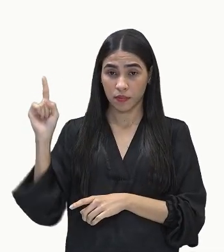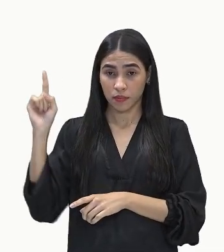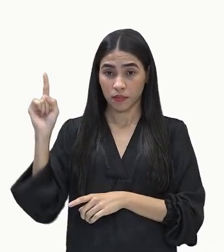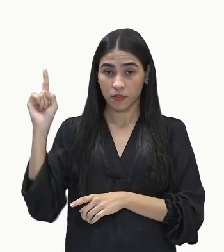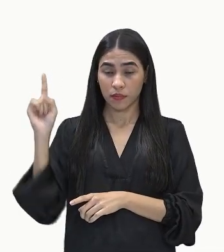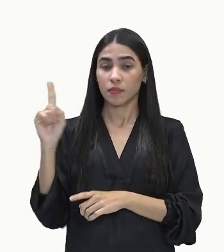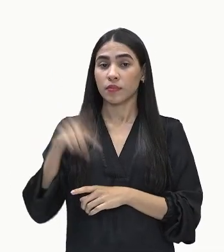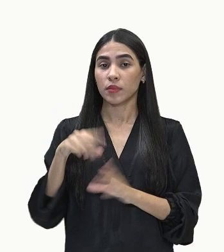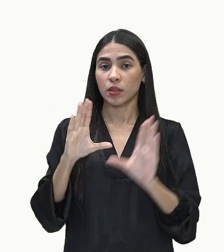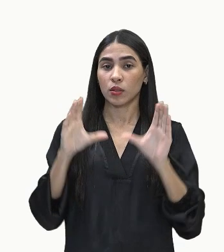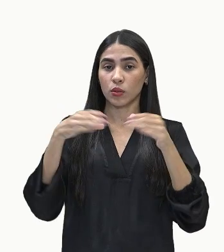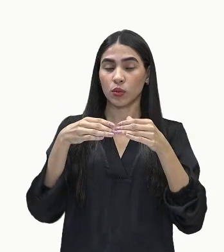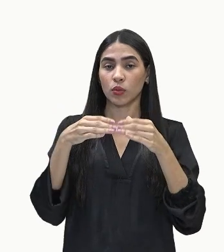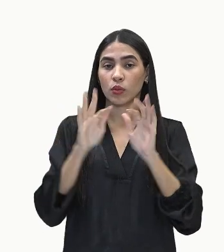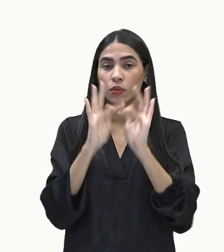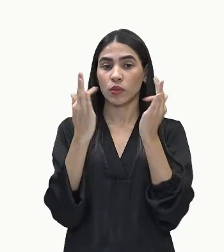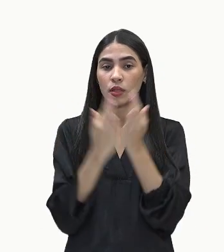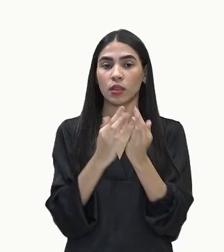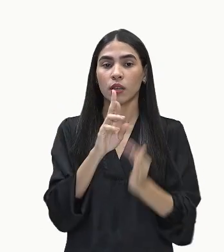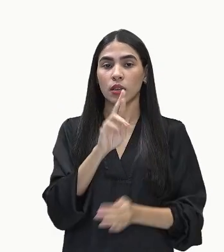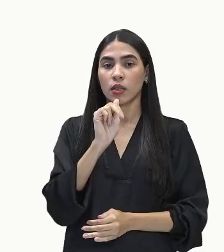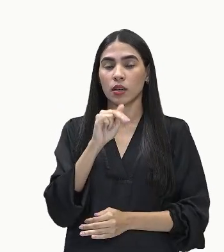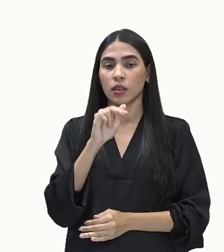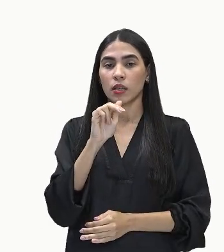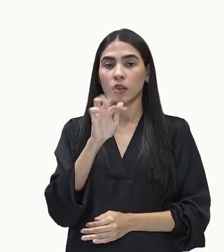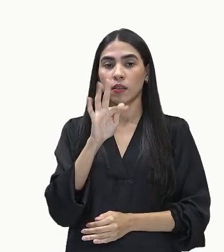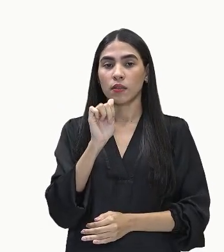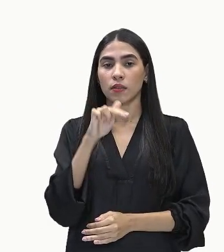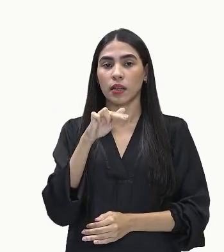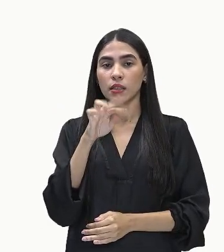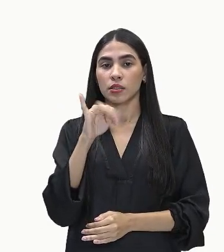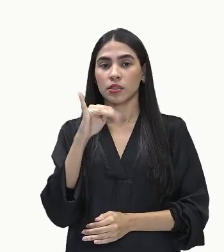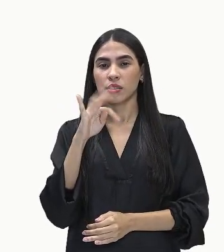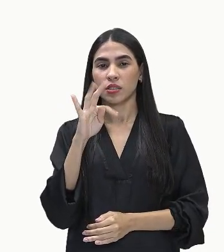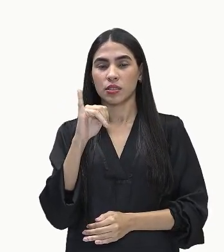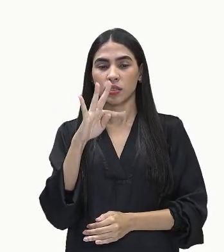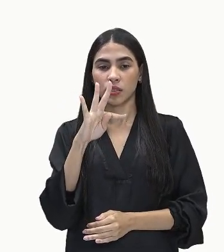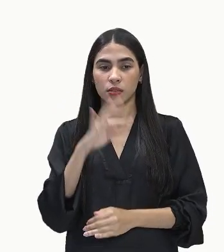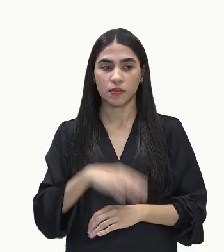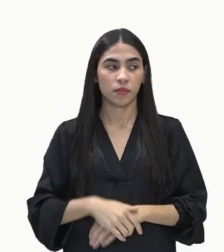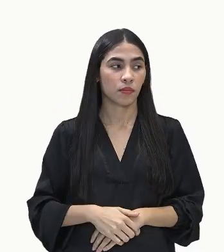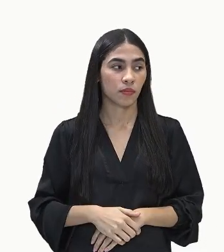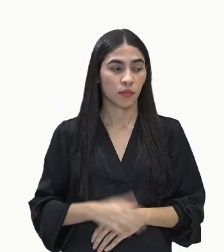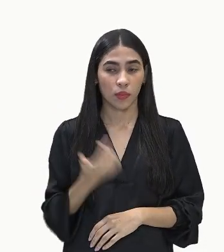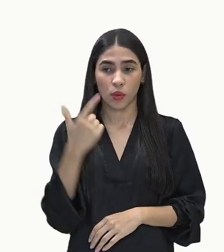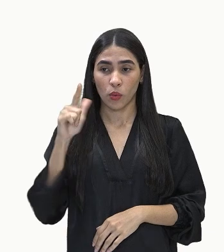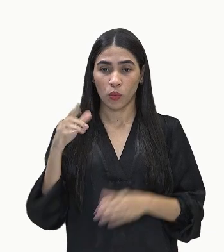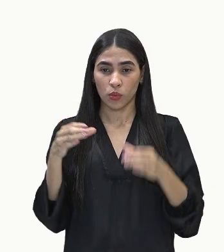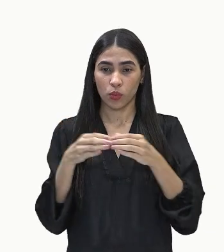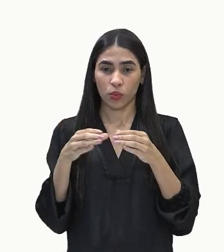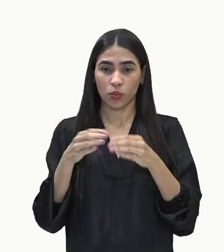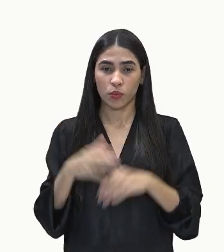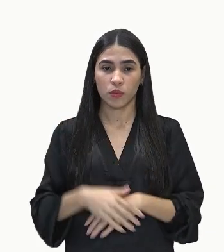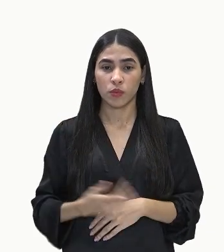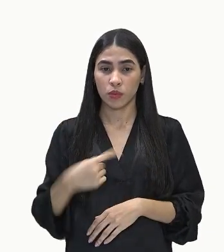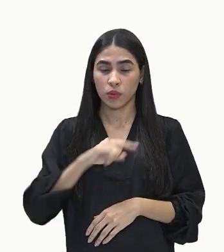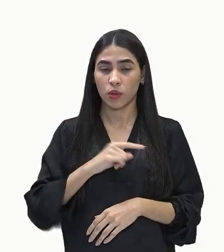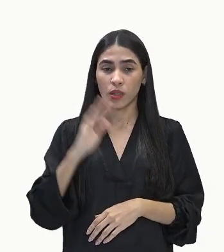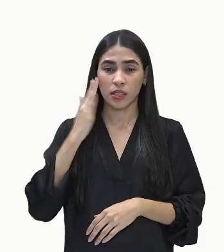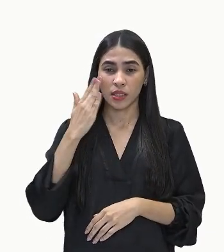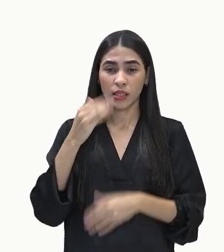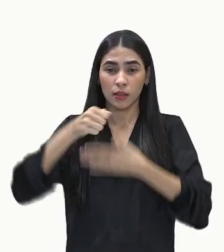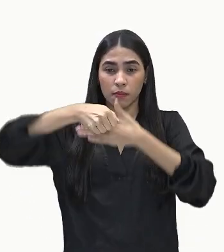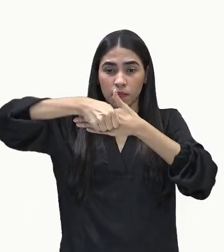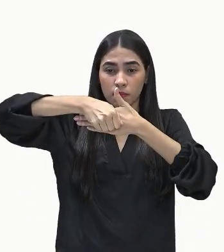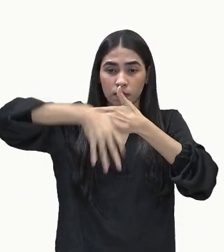família Ramphastidae. Para dar continuidade ao nosso exemplo, vamos entender um pouquinho mais a